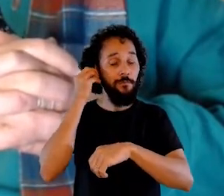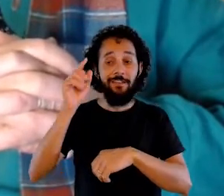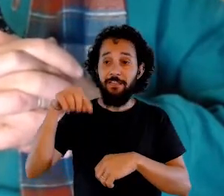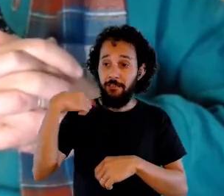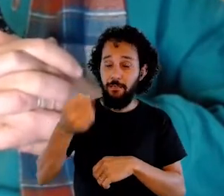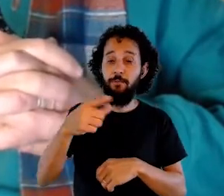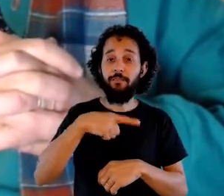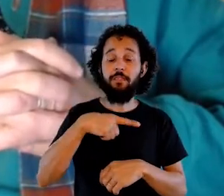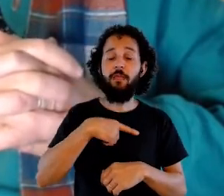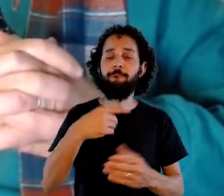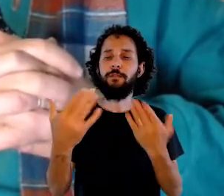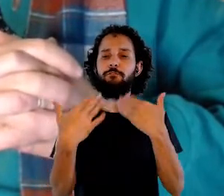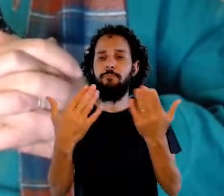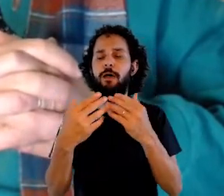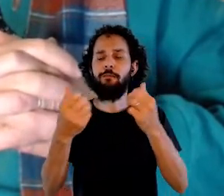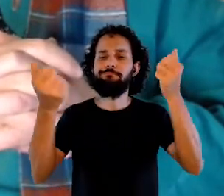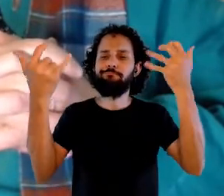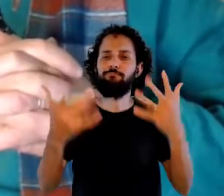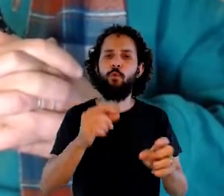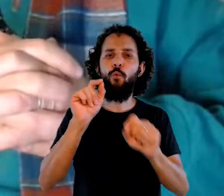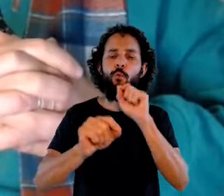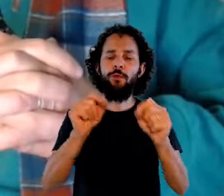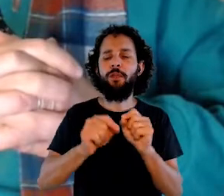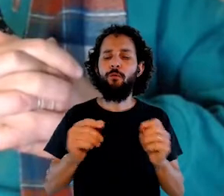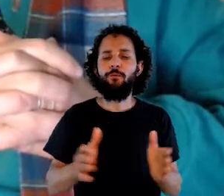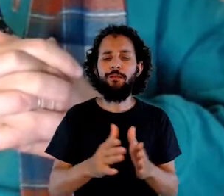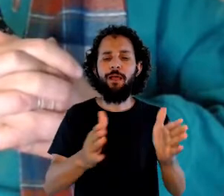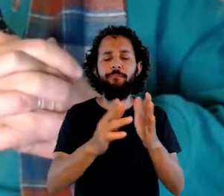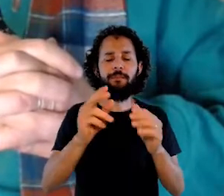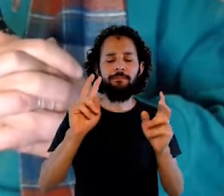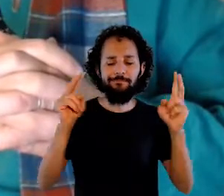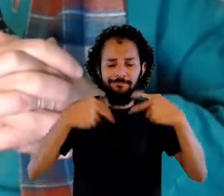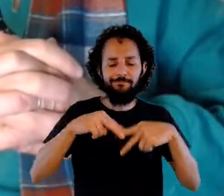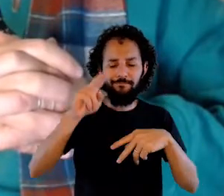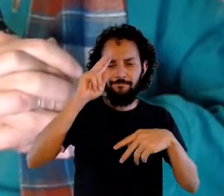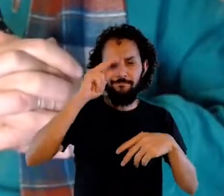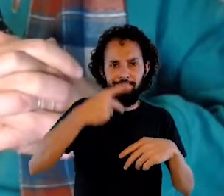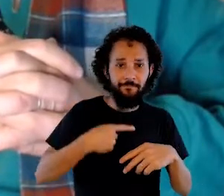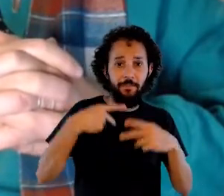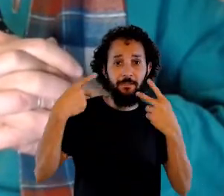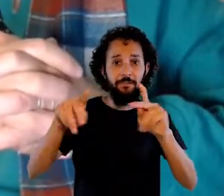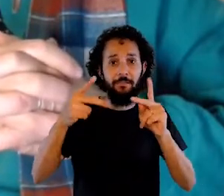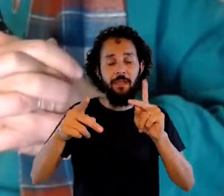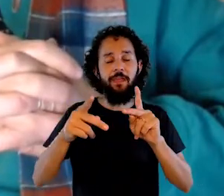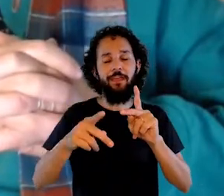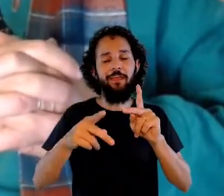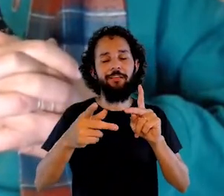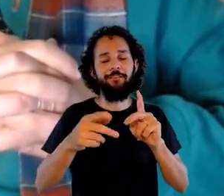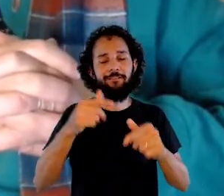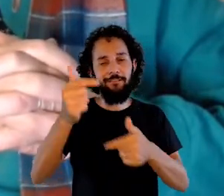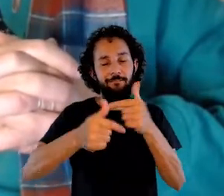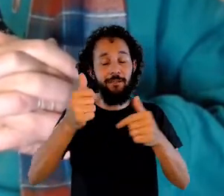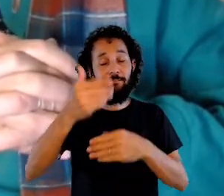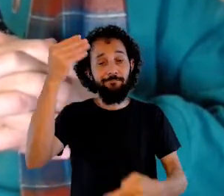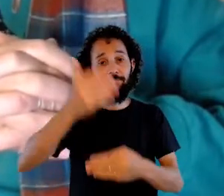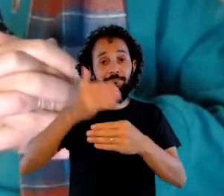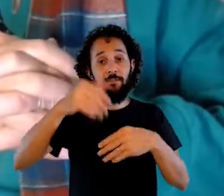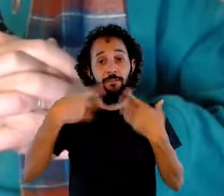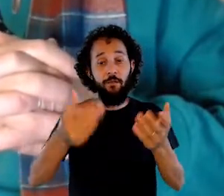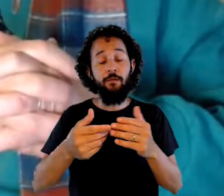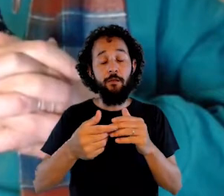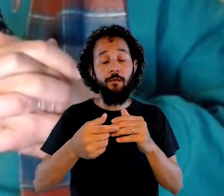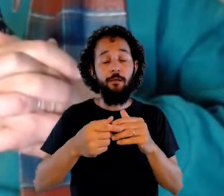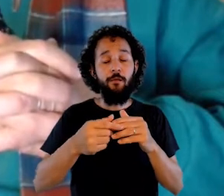pouco sobre os caminhos de autoconhecimento e criação dessa obra artística dela, tá? Essa palestra vai ficar disponível